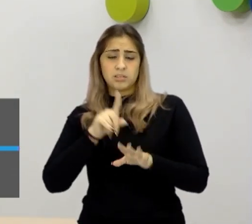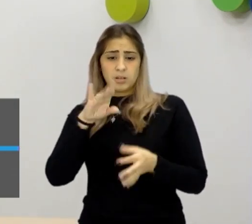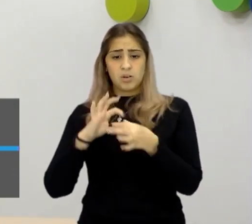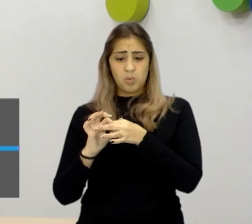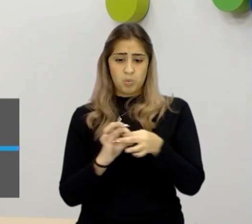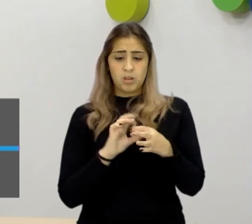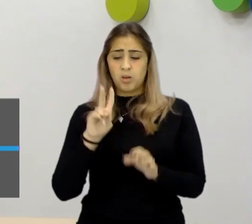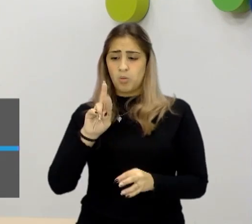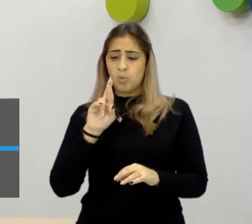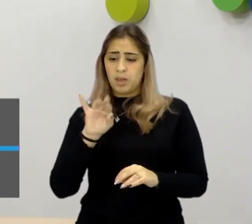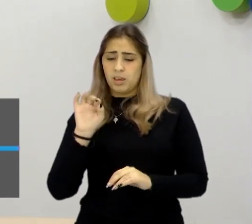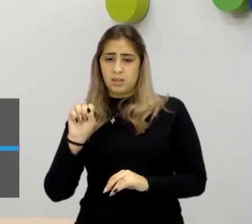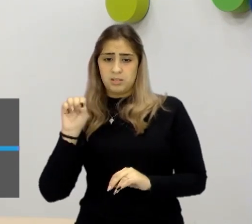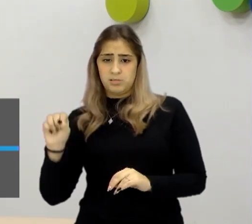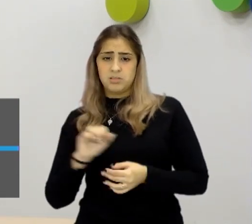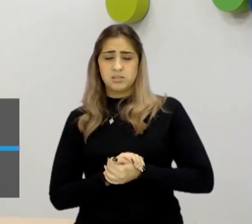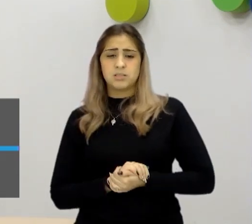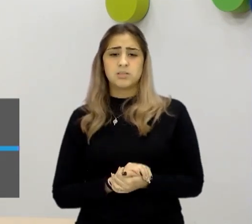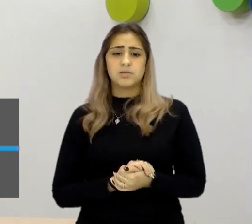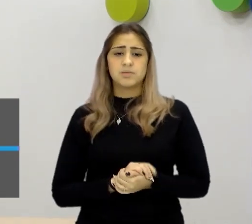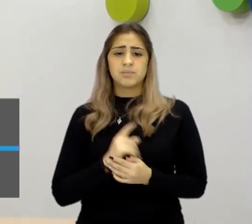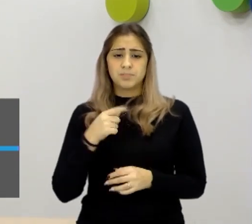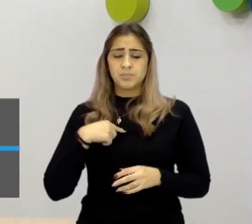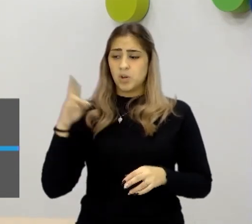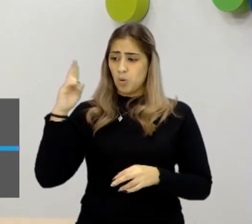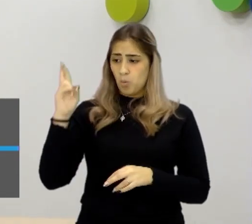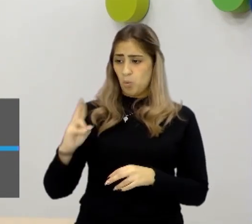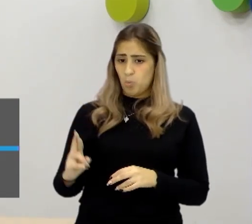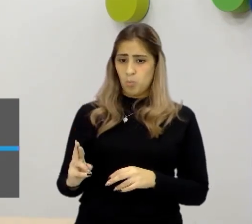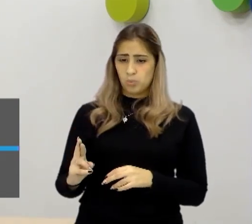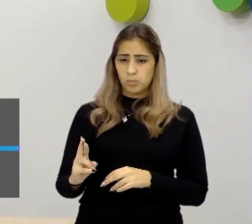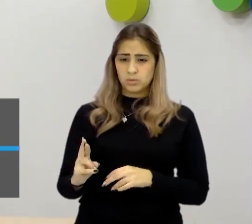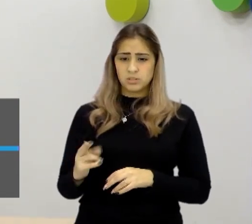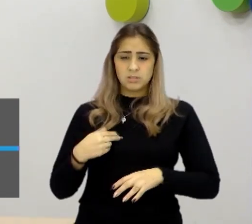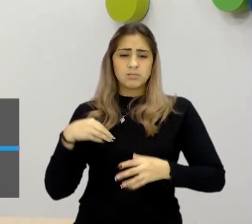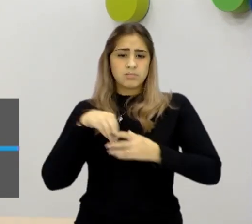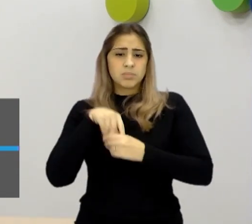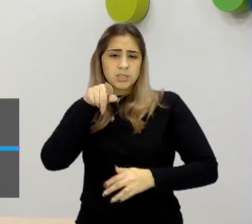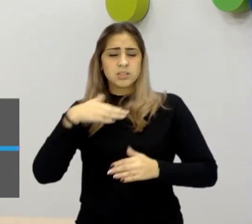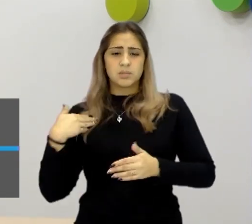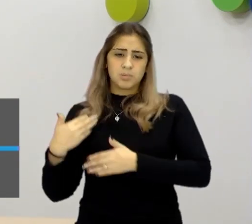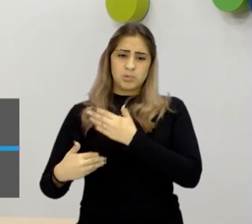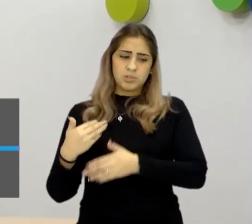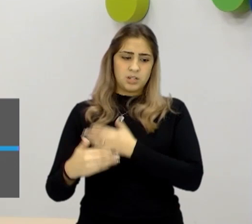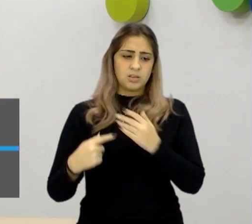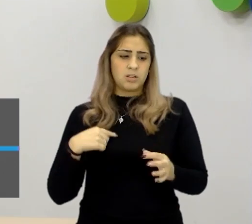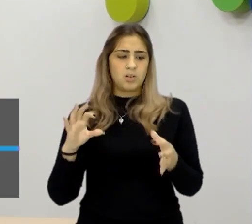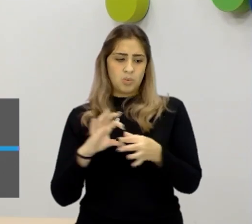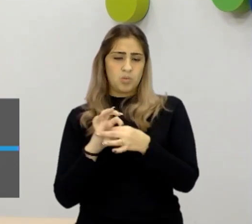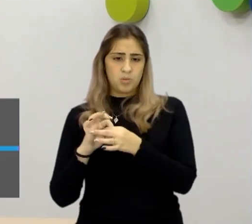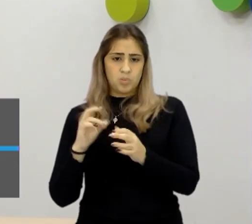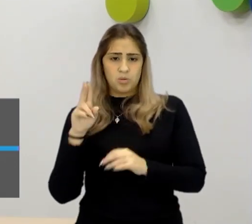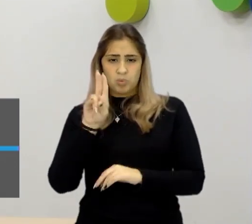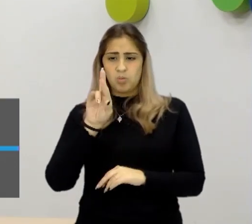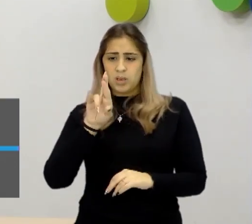princípio, lá da Revolução Russa, quando começa todo esse processo da União Soviética, ele já começa com conflitos internos